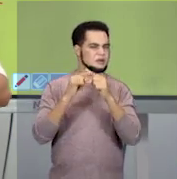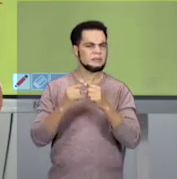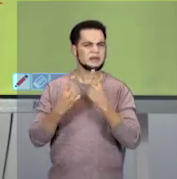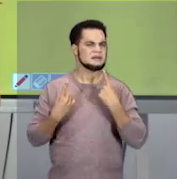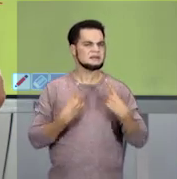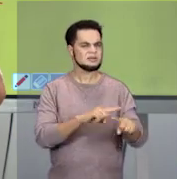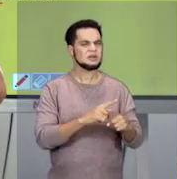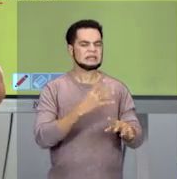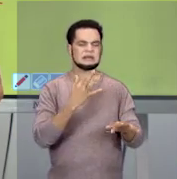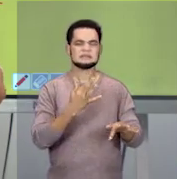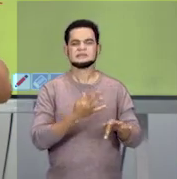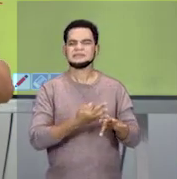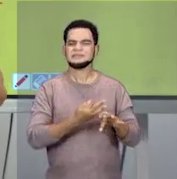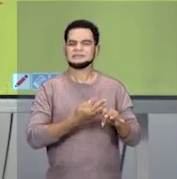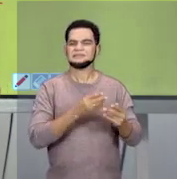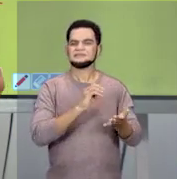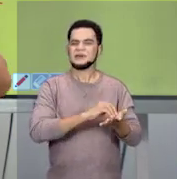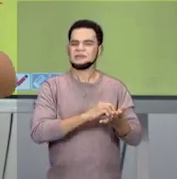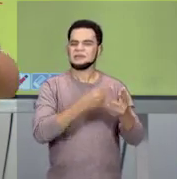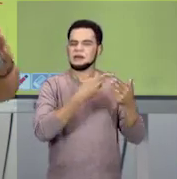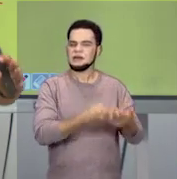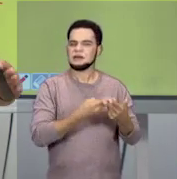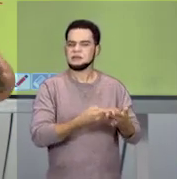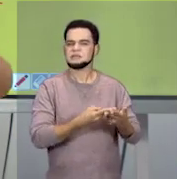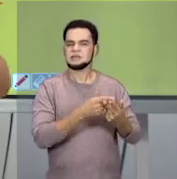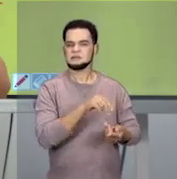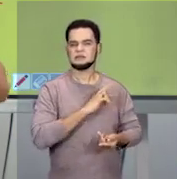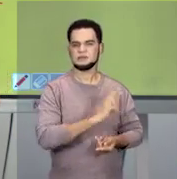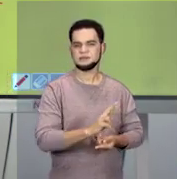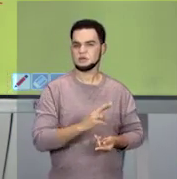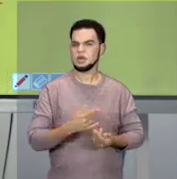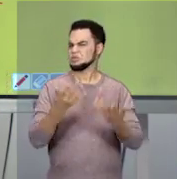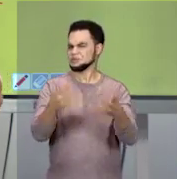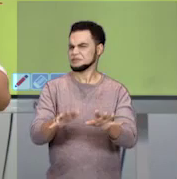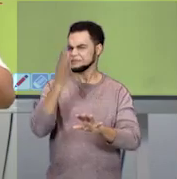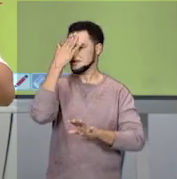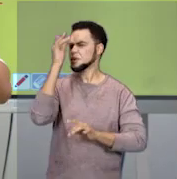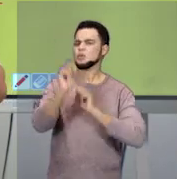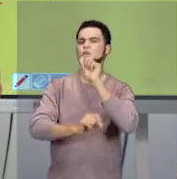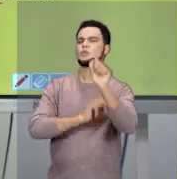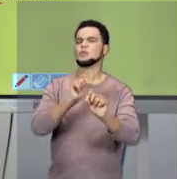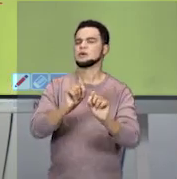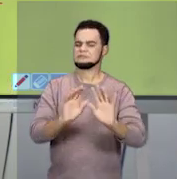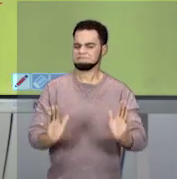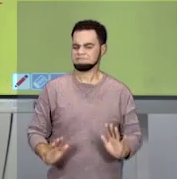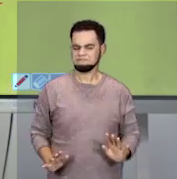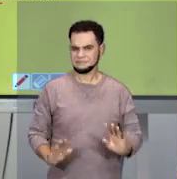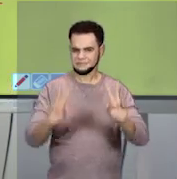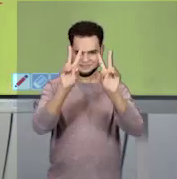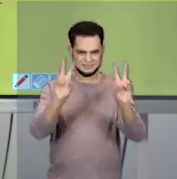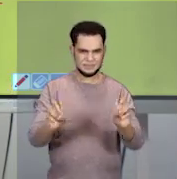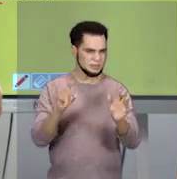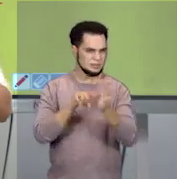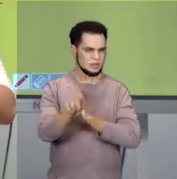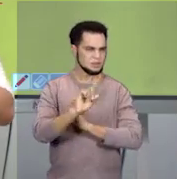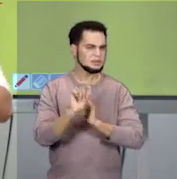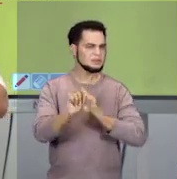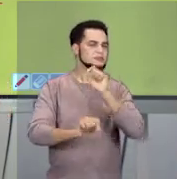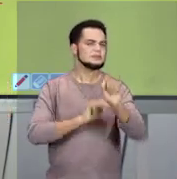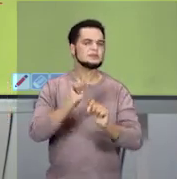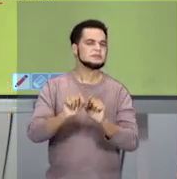intolerância religiosa. Este tema também não quer saber o que é intolerância religiosa. Este tema também não quer saber